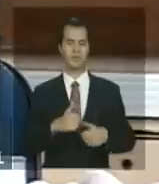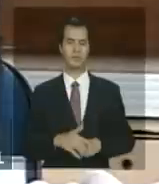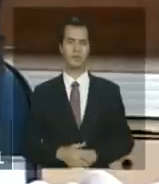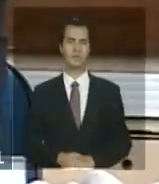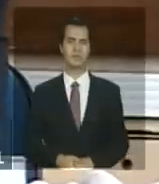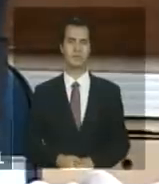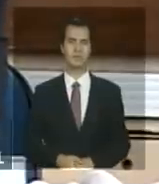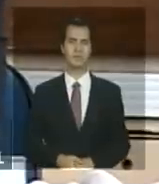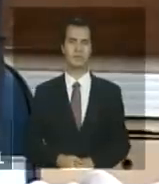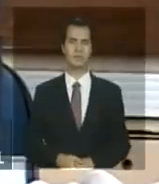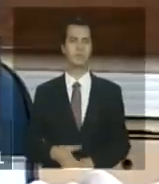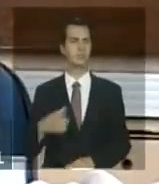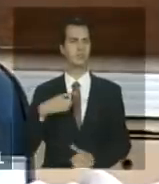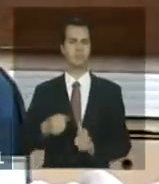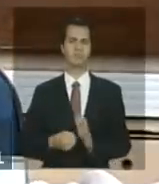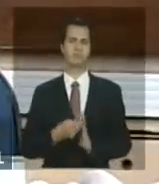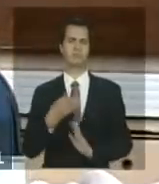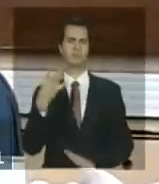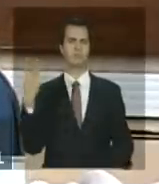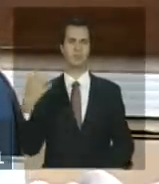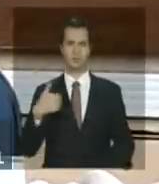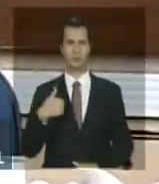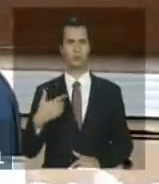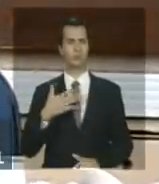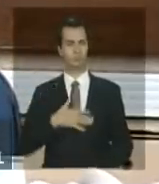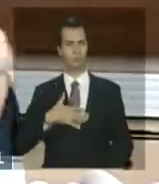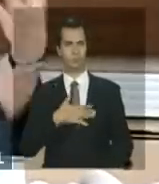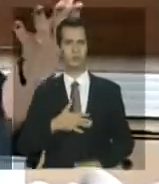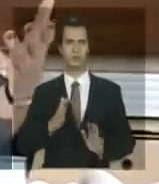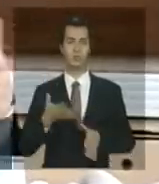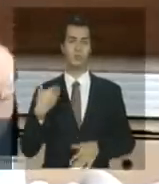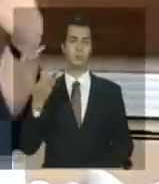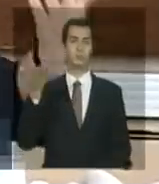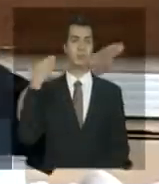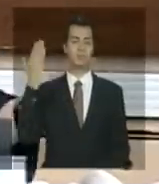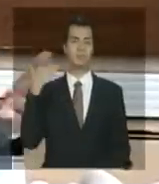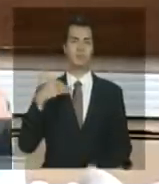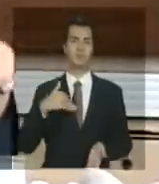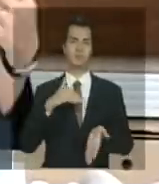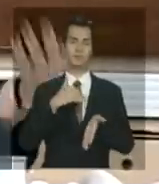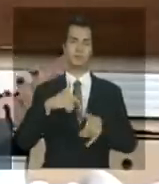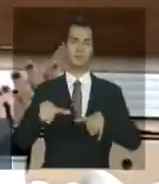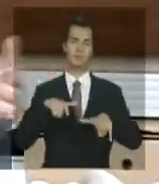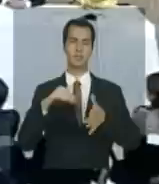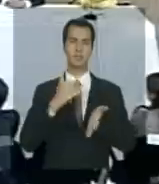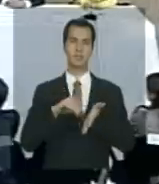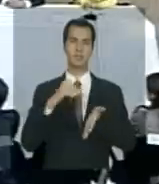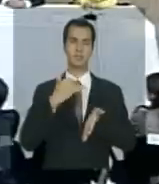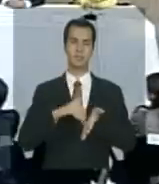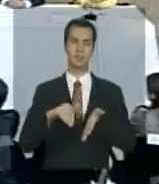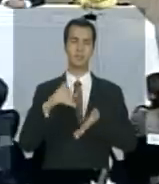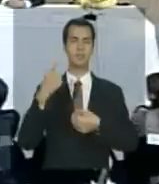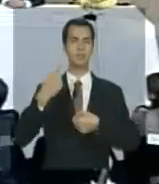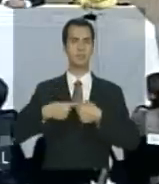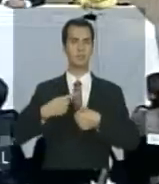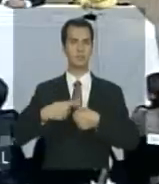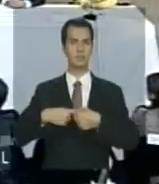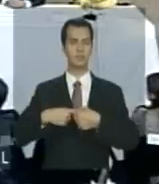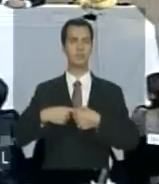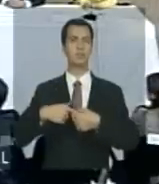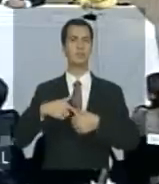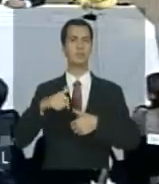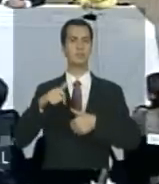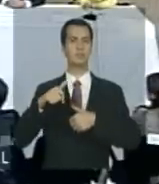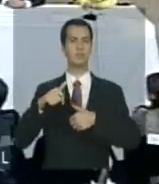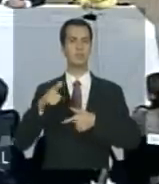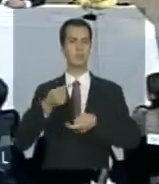em várias edições do prêmio. Ainda quando eu era secretária municipal de modernização